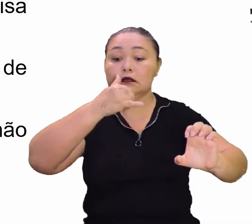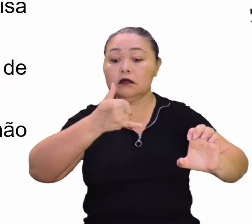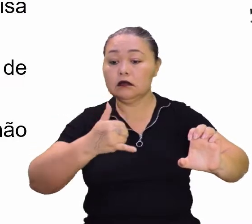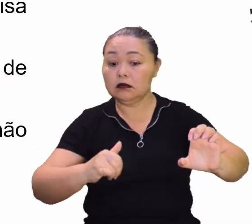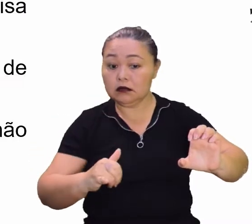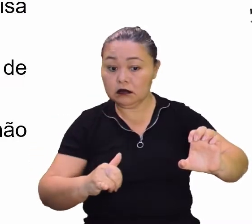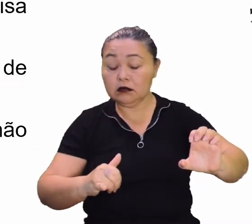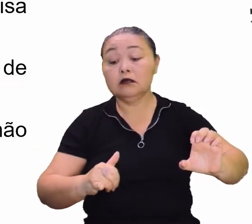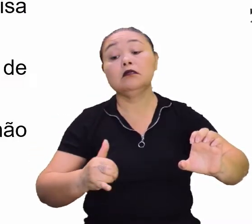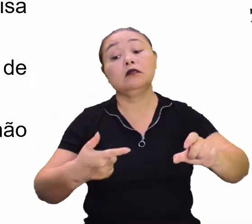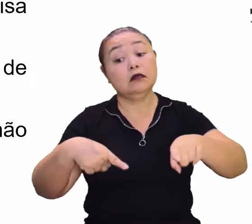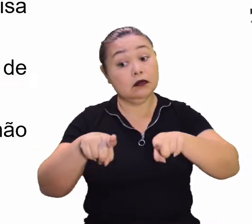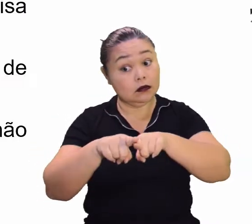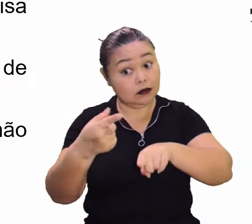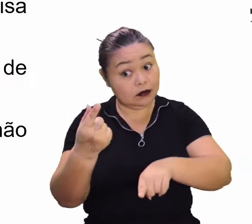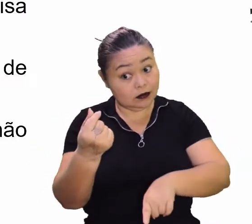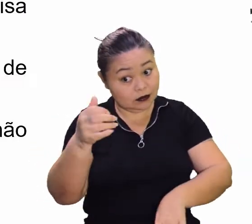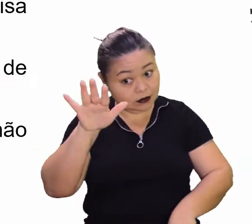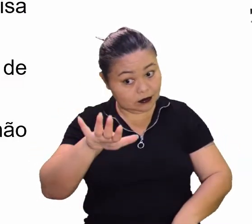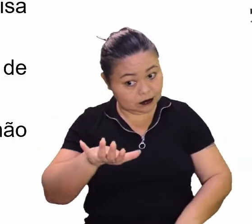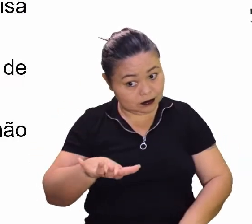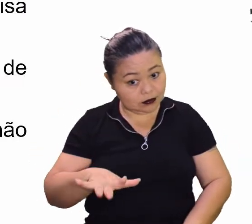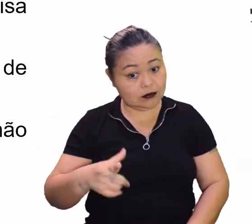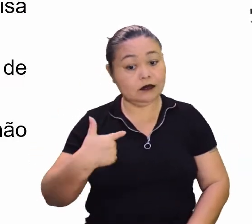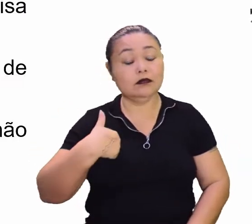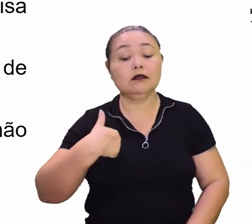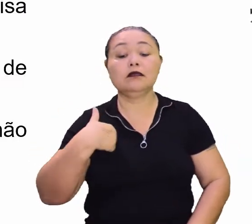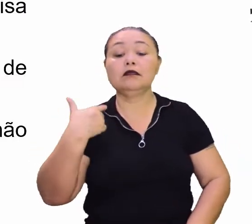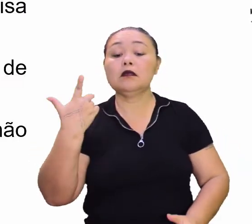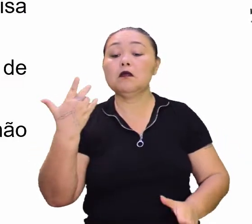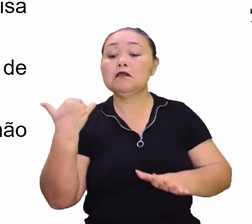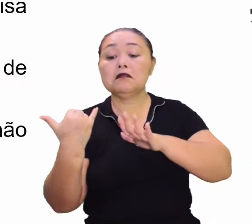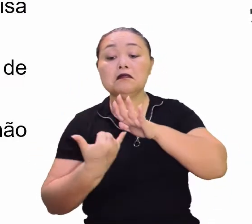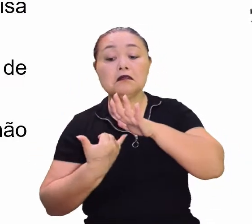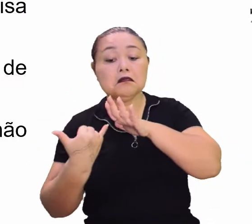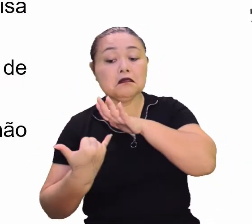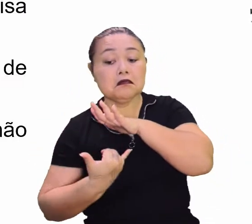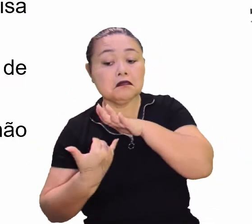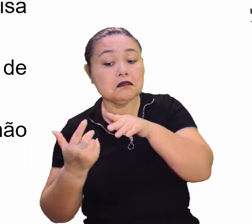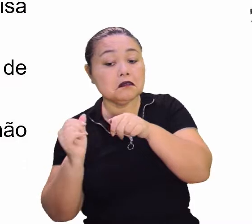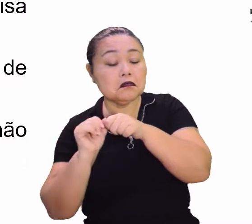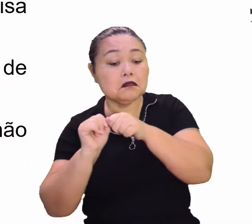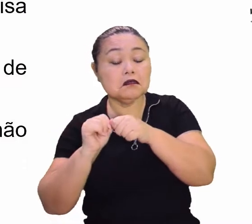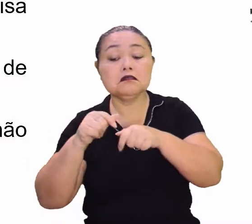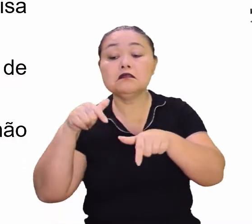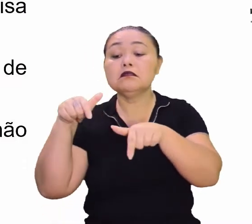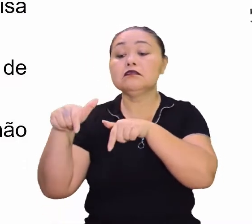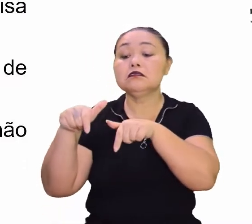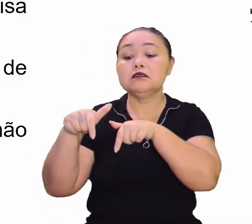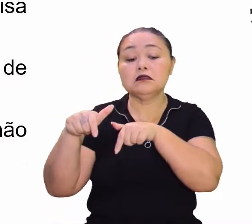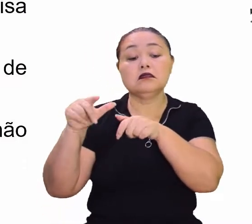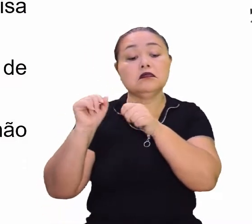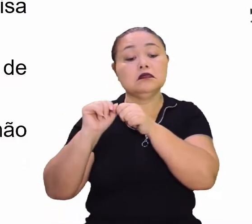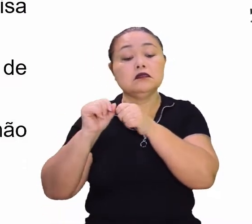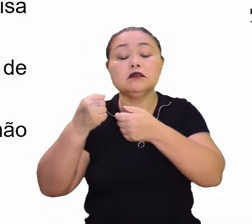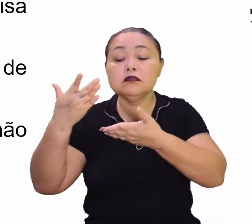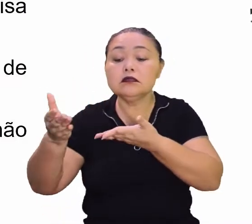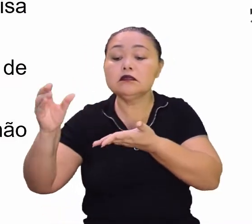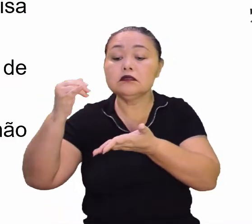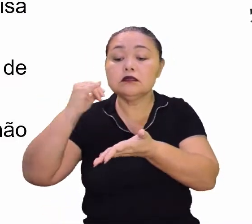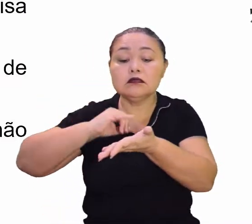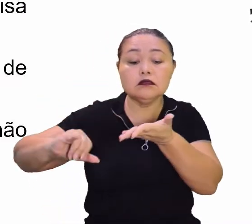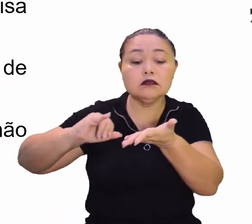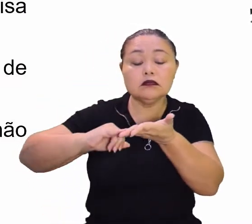Energia abundante e barata e informalidade da mão de obra. E aí, incentivos fiscais